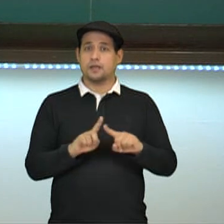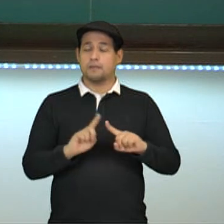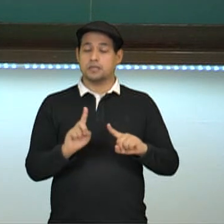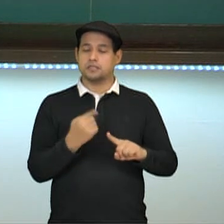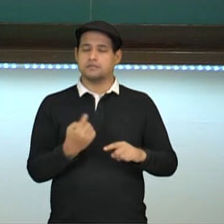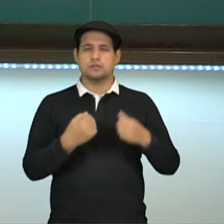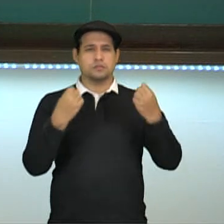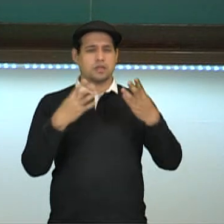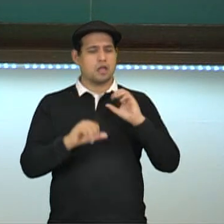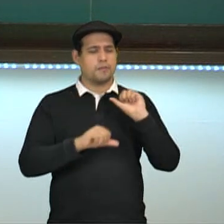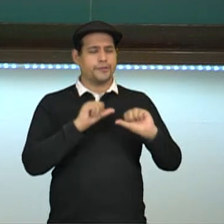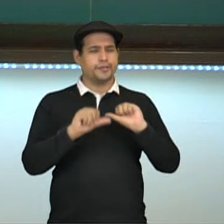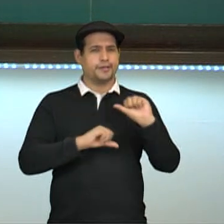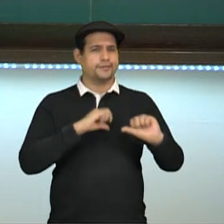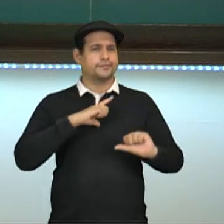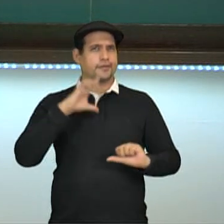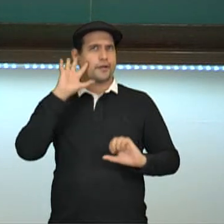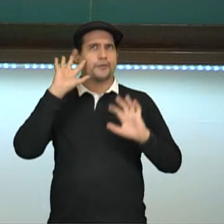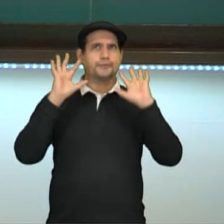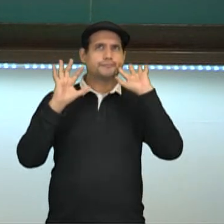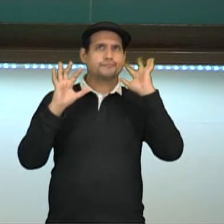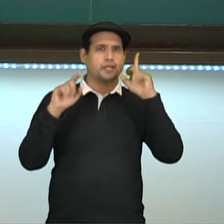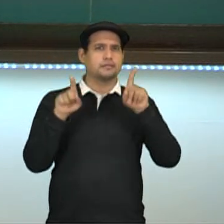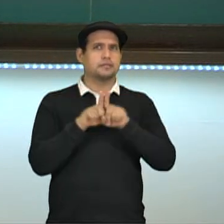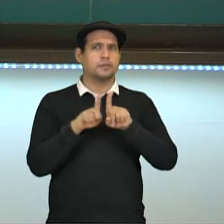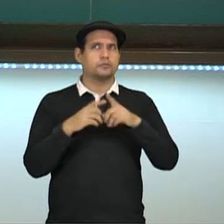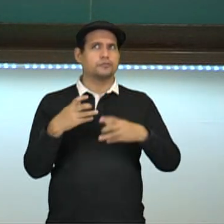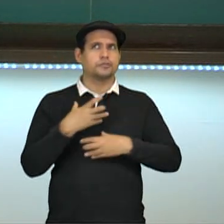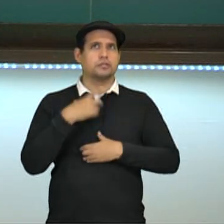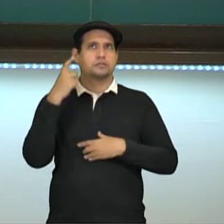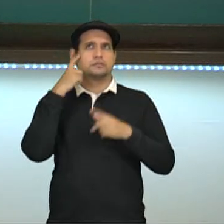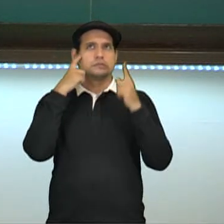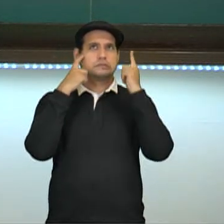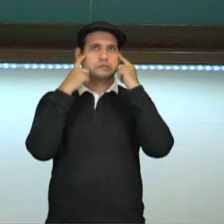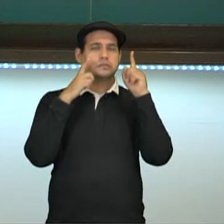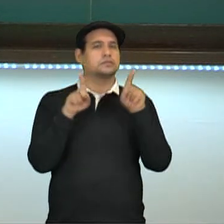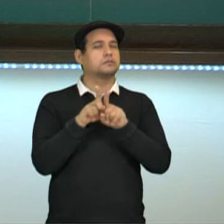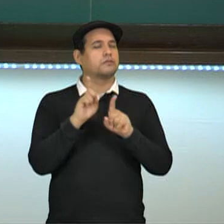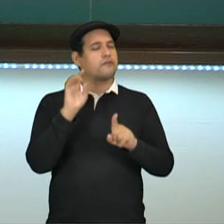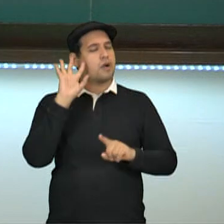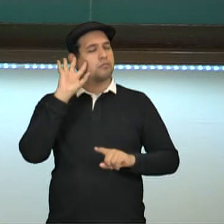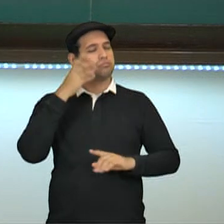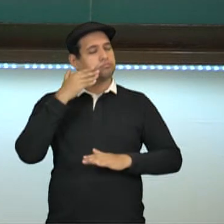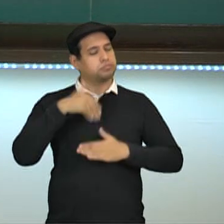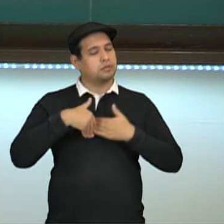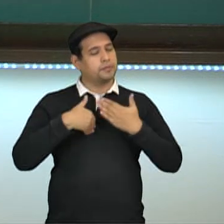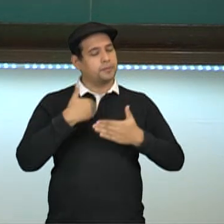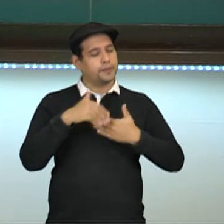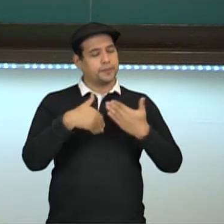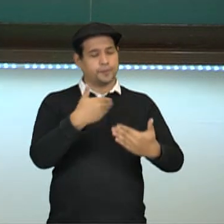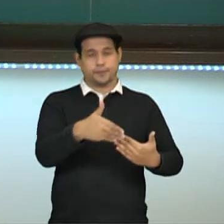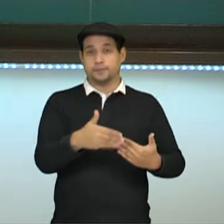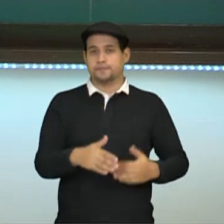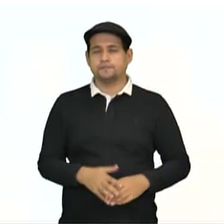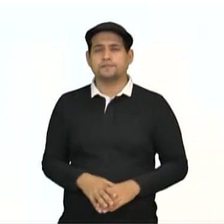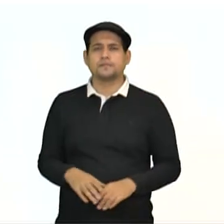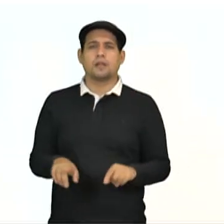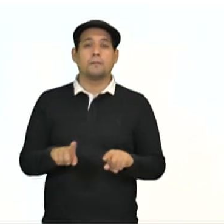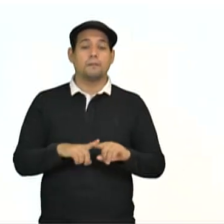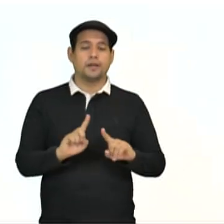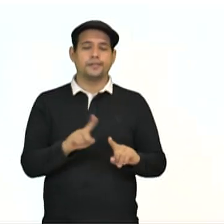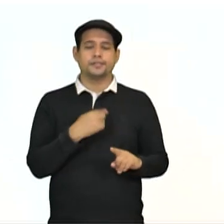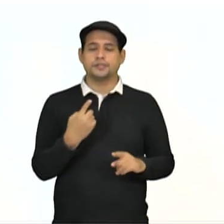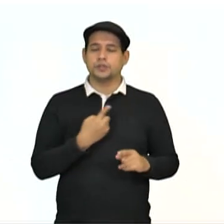de paradigmas, nessas mudanças de pensamento que foram acontecendo ao longo do tempo. E para a